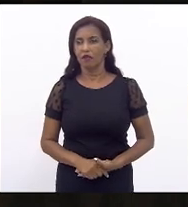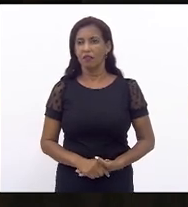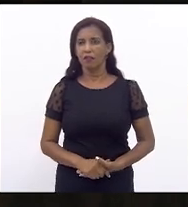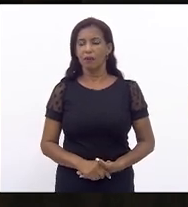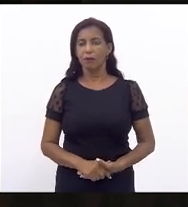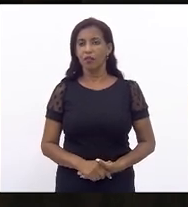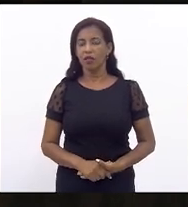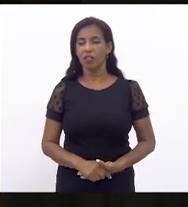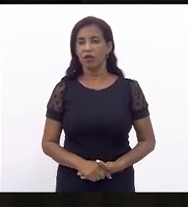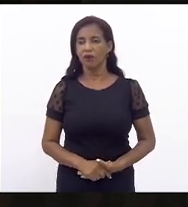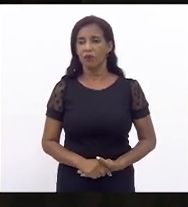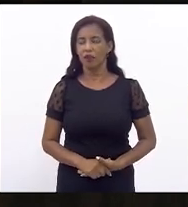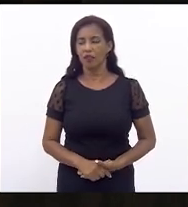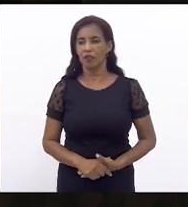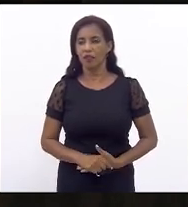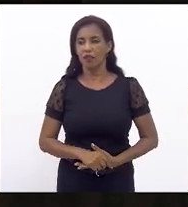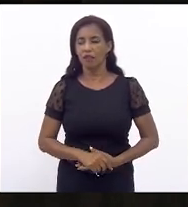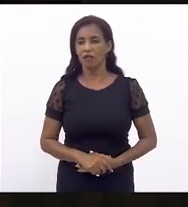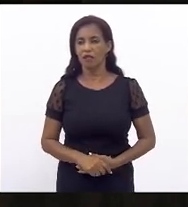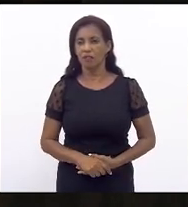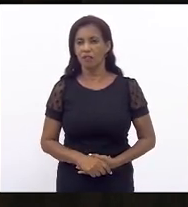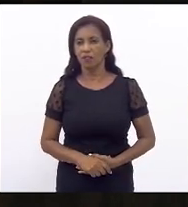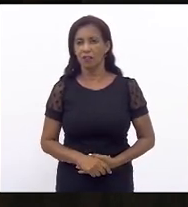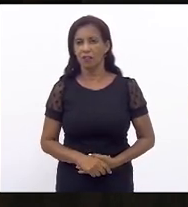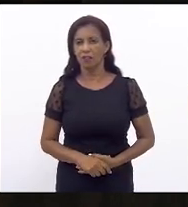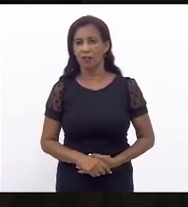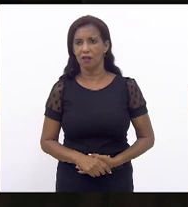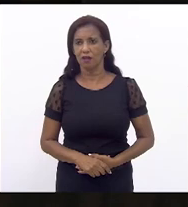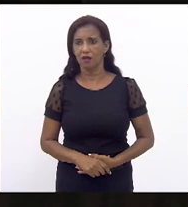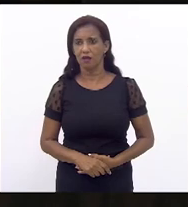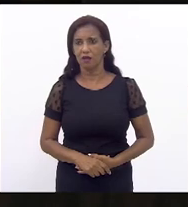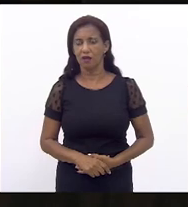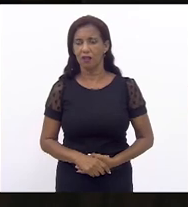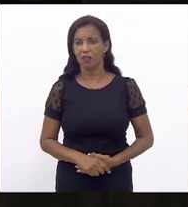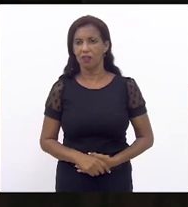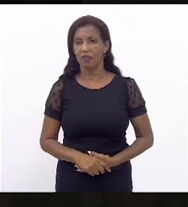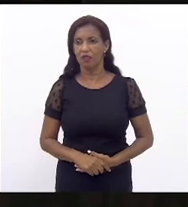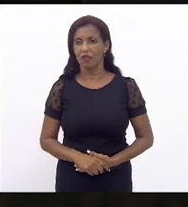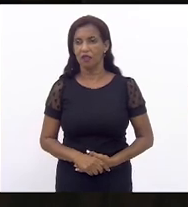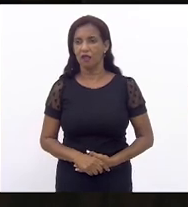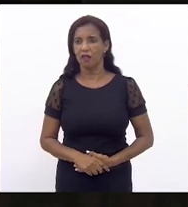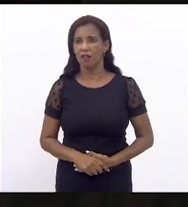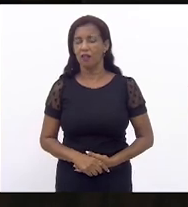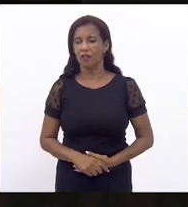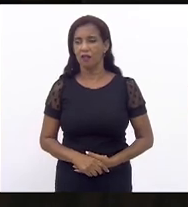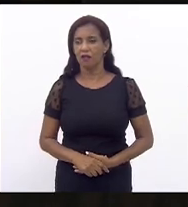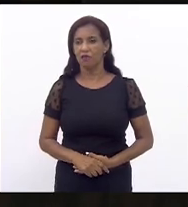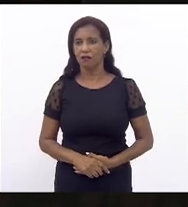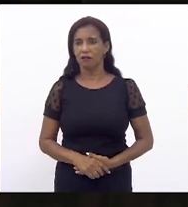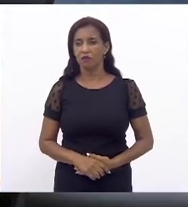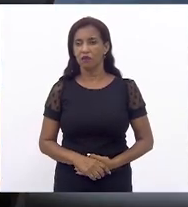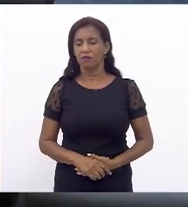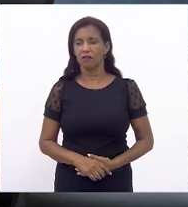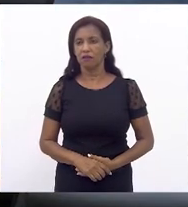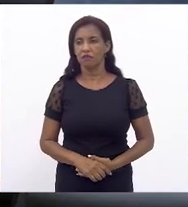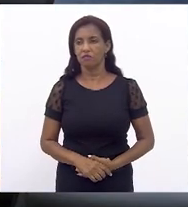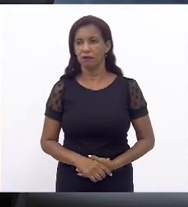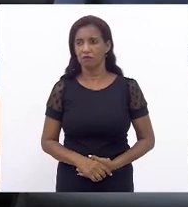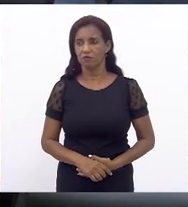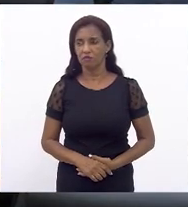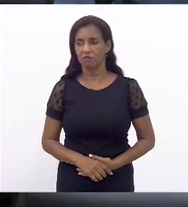tempo regimental. E só tem 10 minutos mesmo, que é do tempo regimental para encerramento dessa sessão.